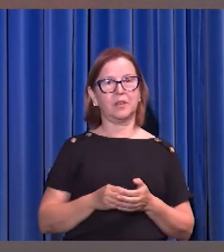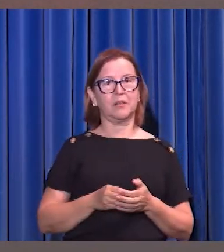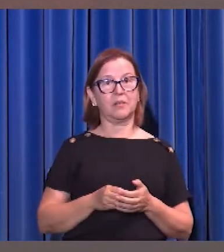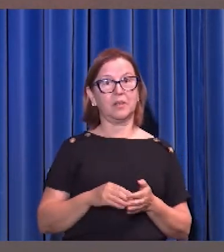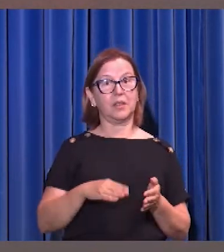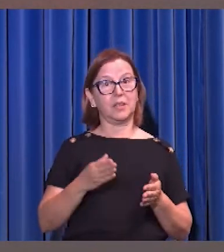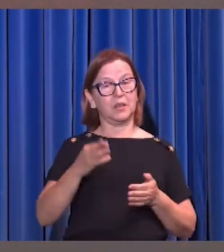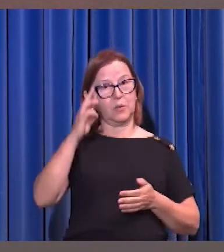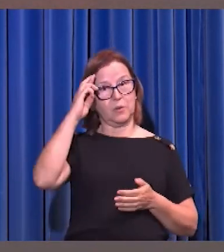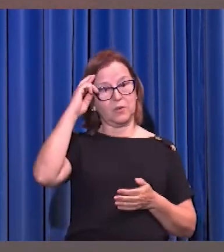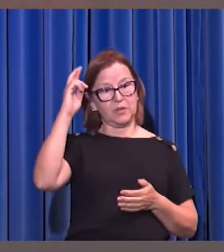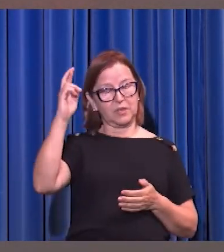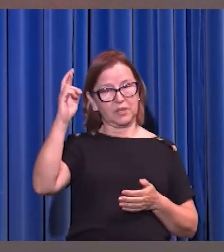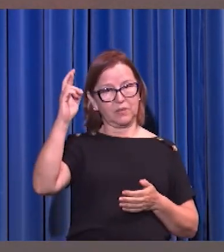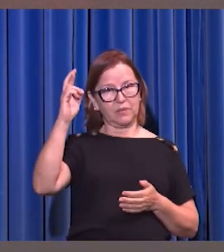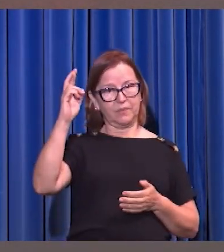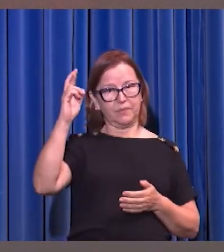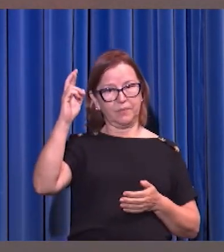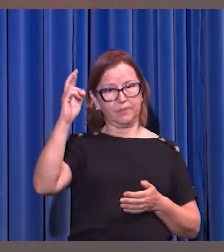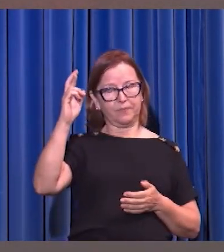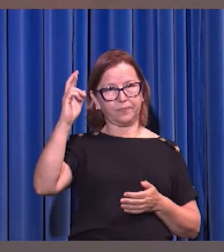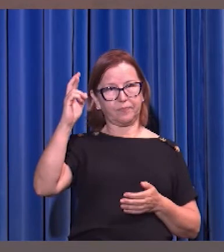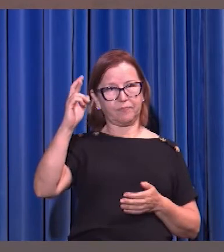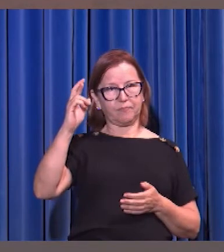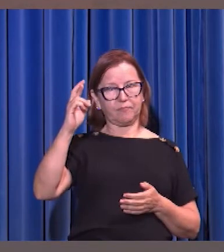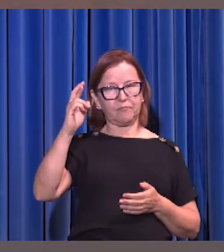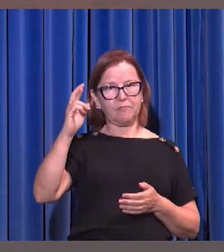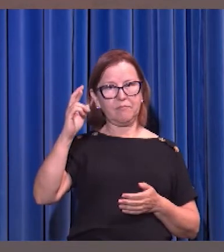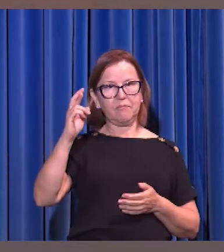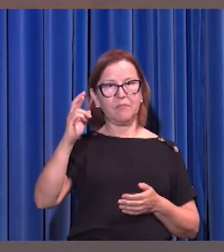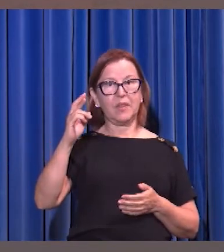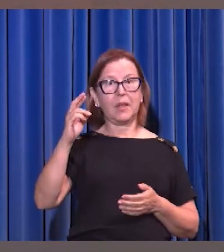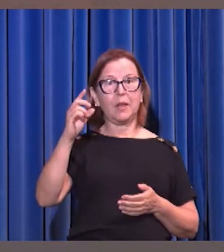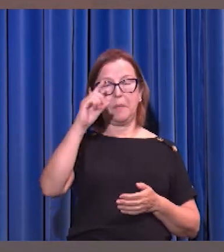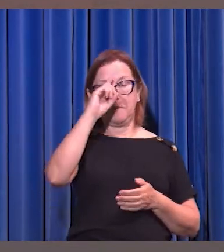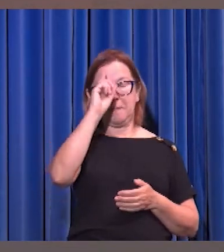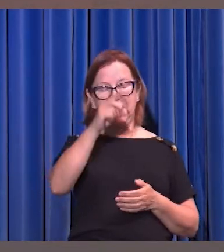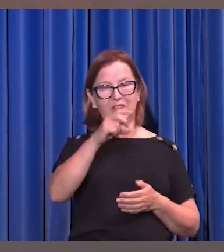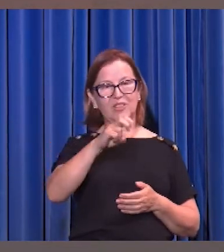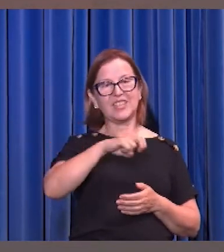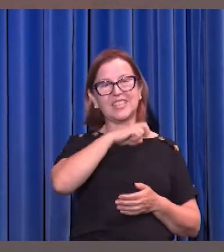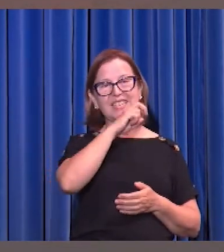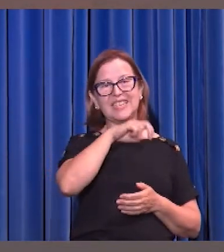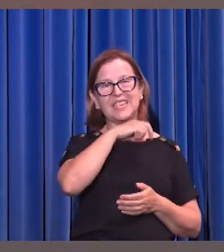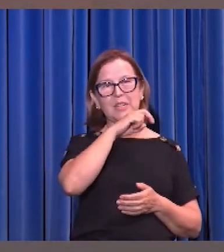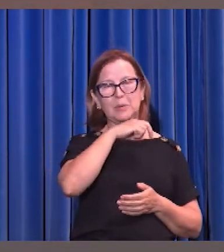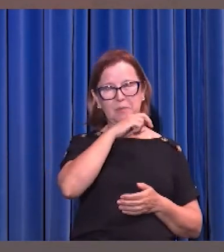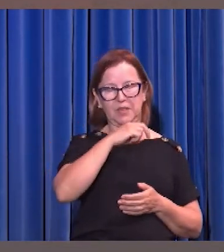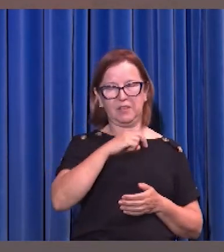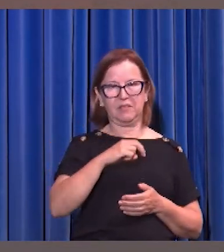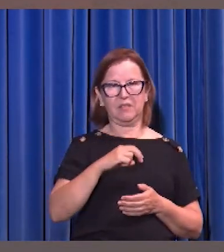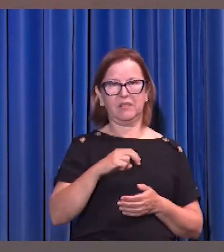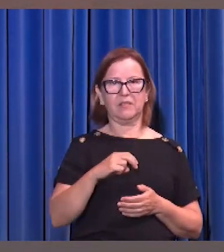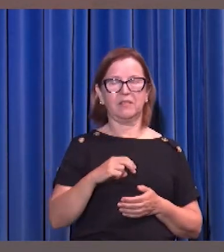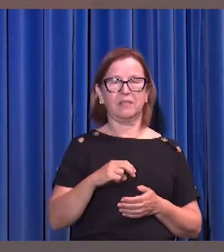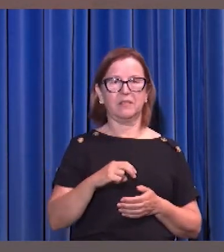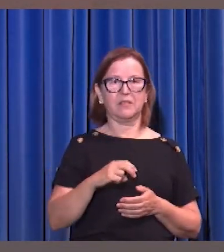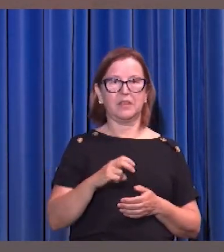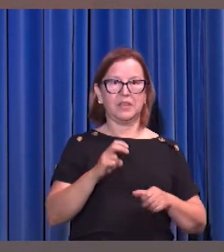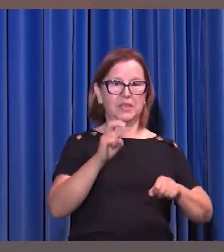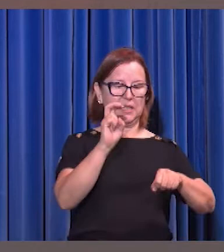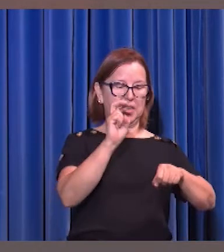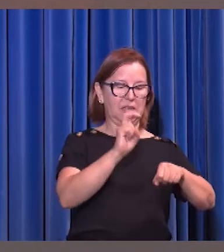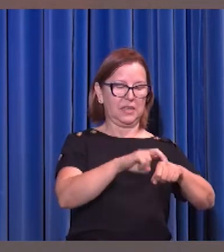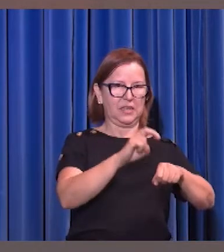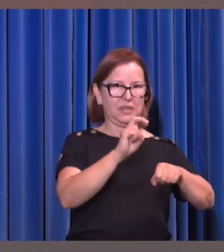o Senhor resolveu tratar com o povo e mandou serpentes abrasadoras que mordiam o